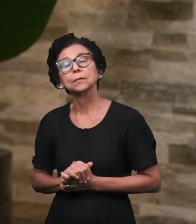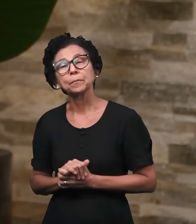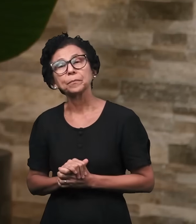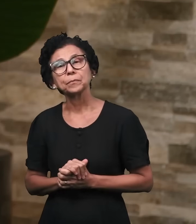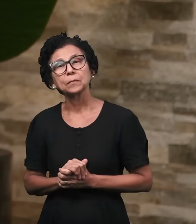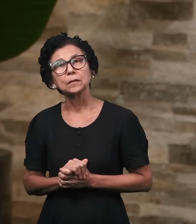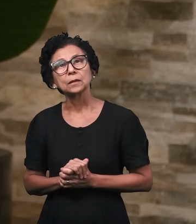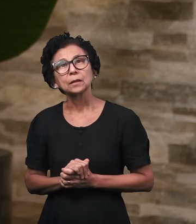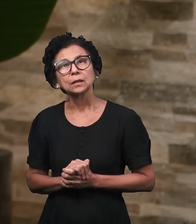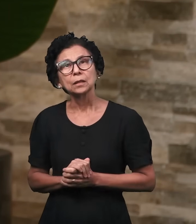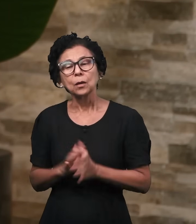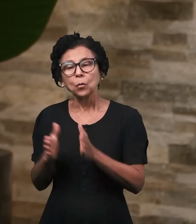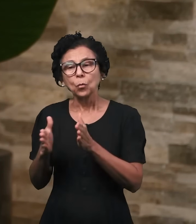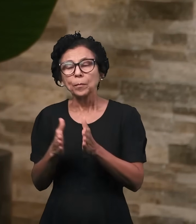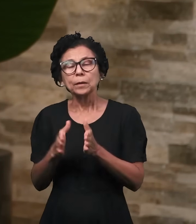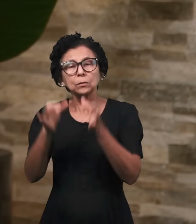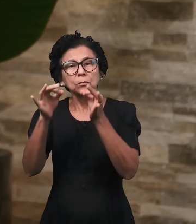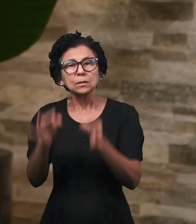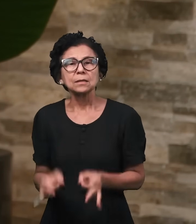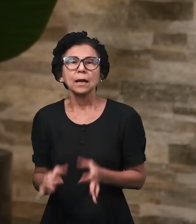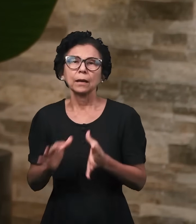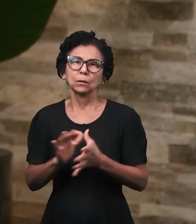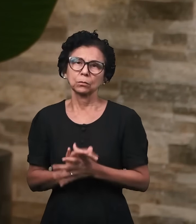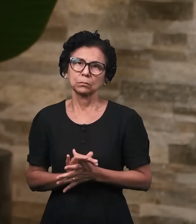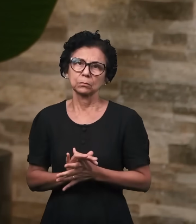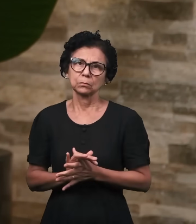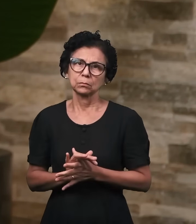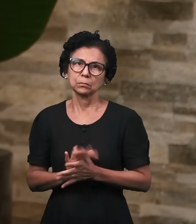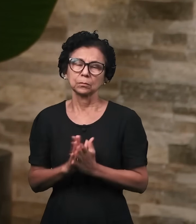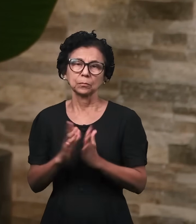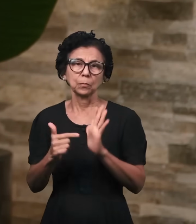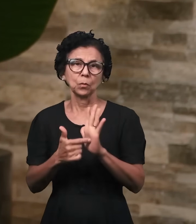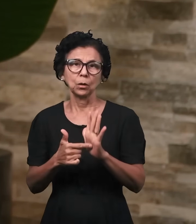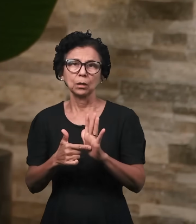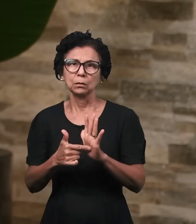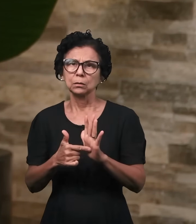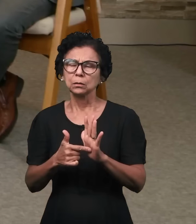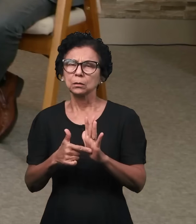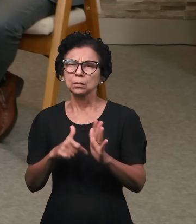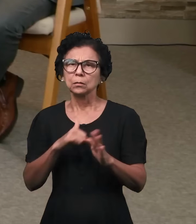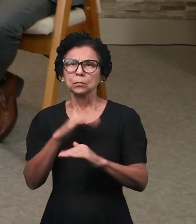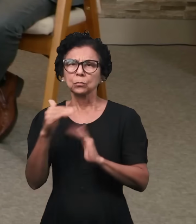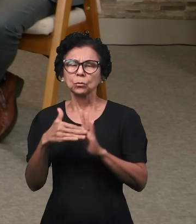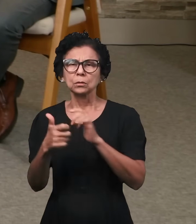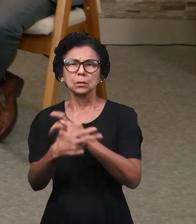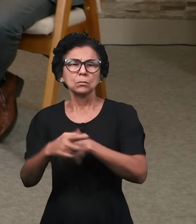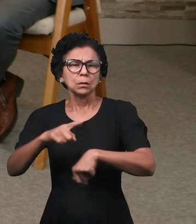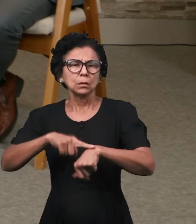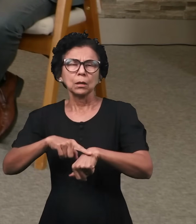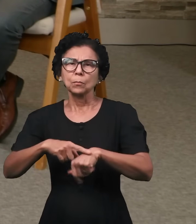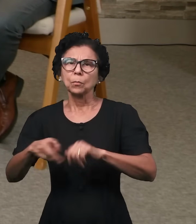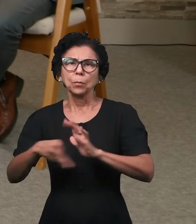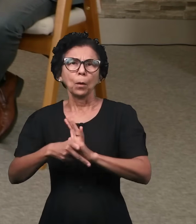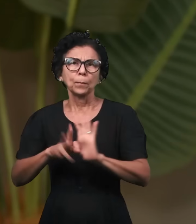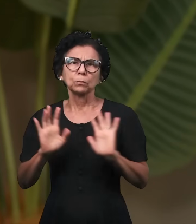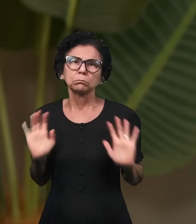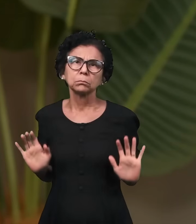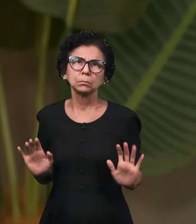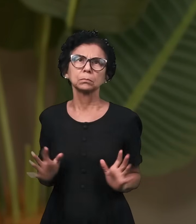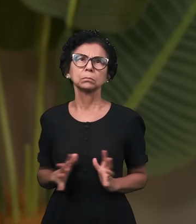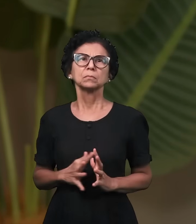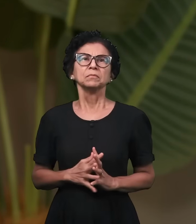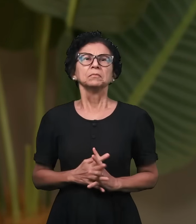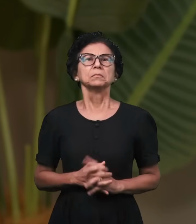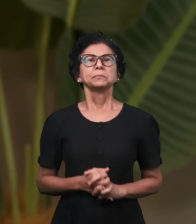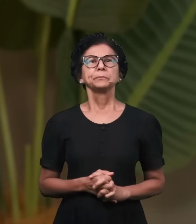A estação que o Senhor quer. Glória a Deus. Há tempo para todas as coisas, Há tempo para né, todas as doutor coisas. Fernando? Tempo para todas as coisas. Vamos falar sobre